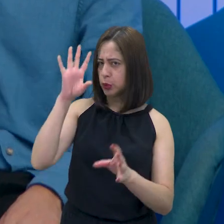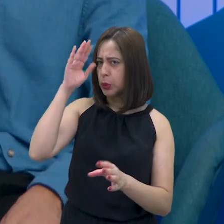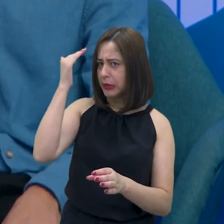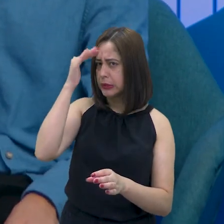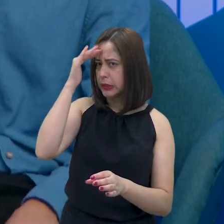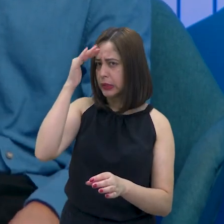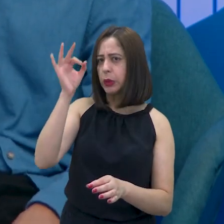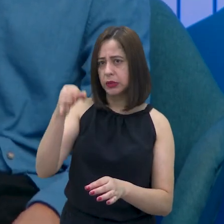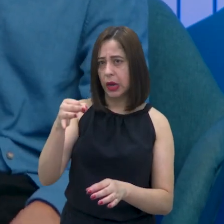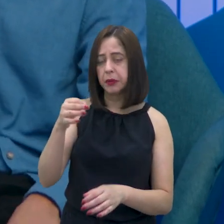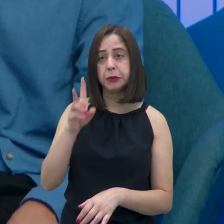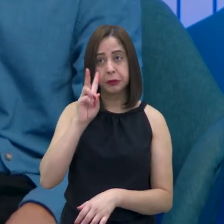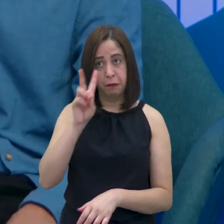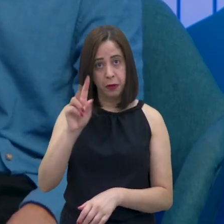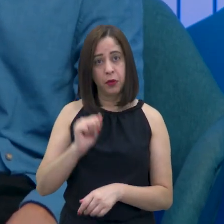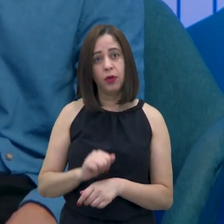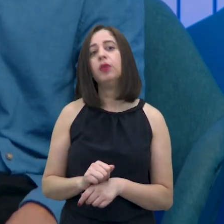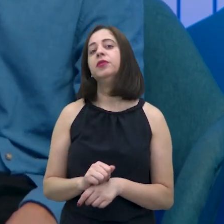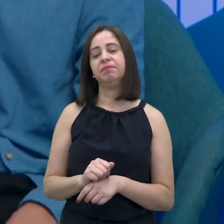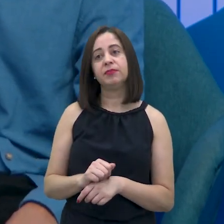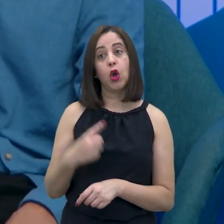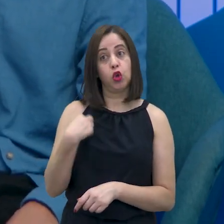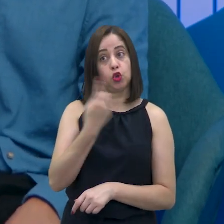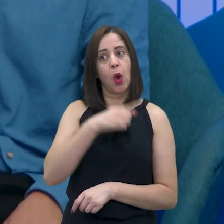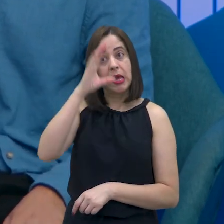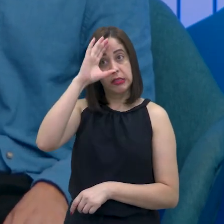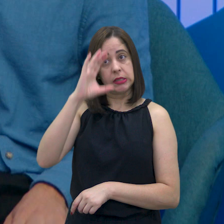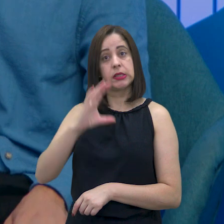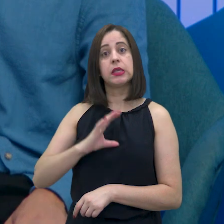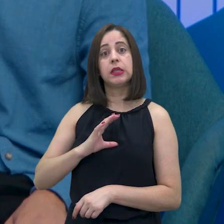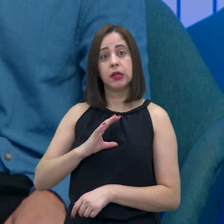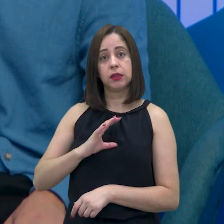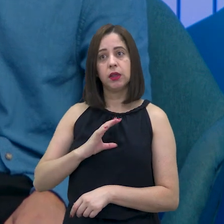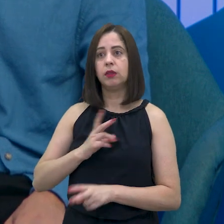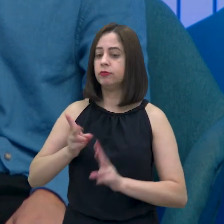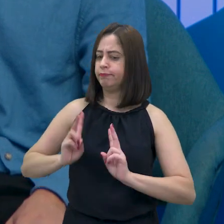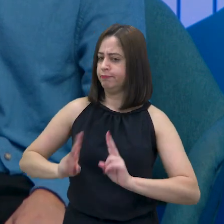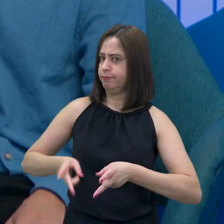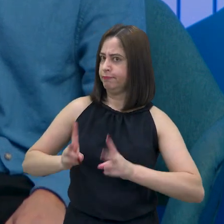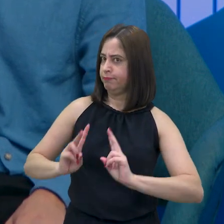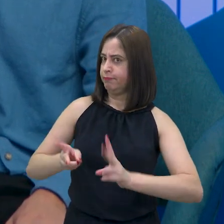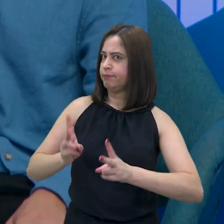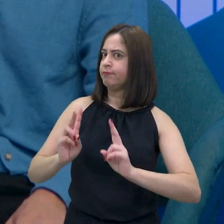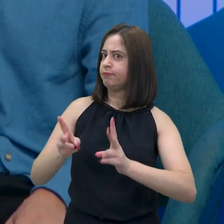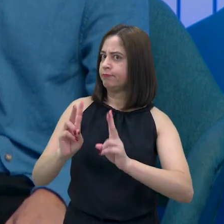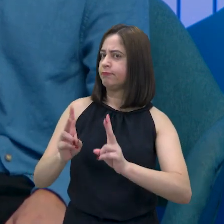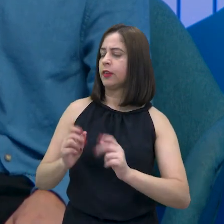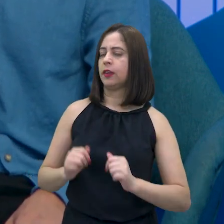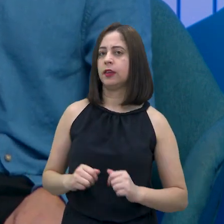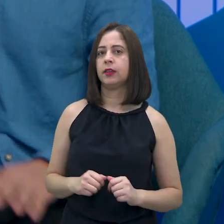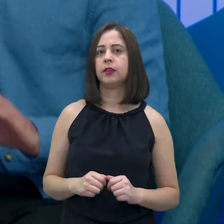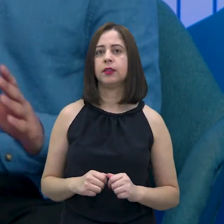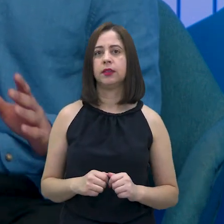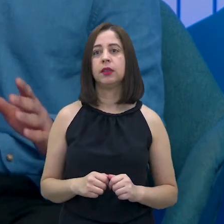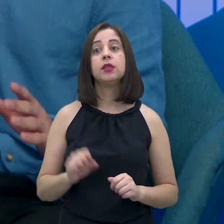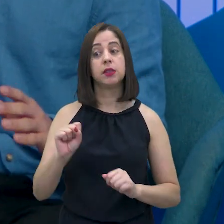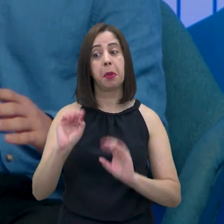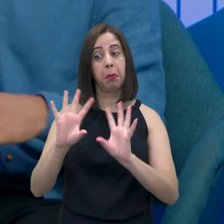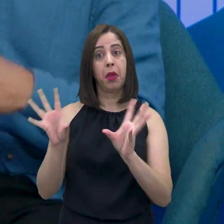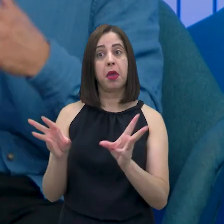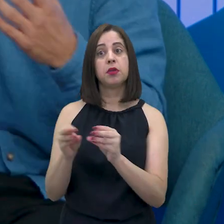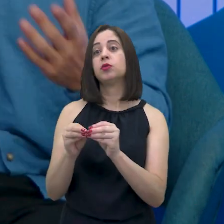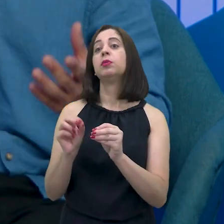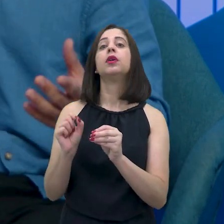passado, né? A gente vê como o nosso trabalho como cidadão, nosso papel como cidadão continua, né, ao longo dos 4 anos. Com